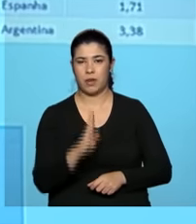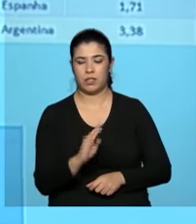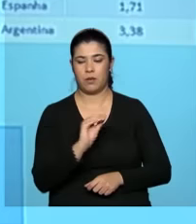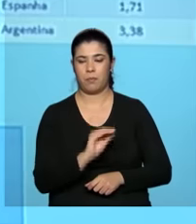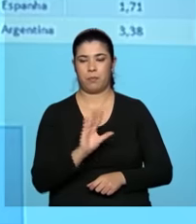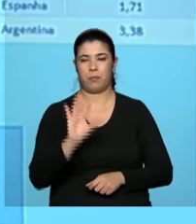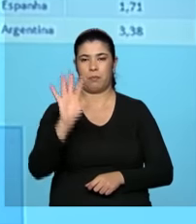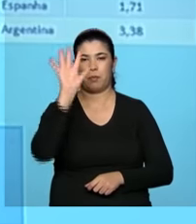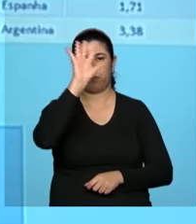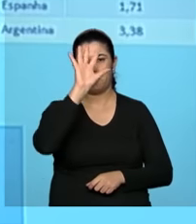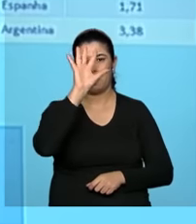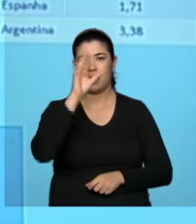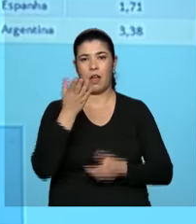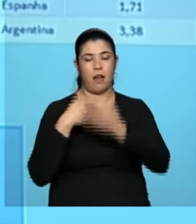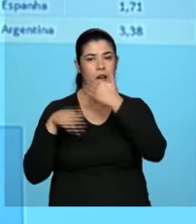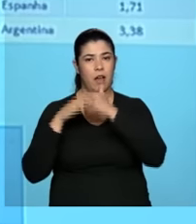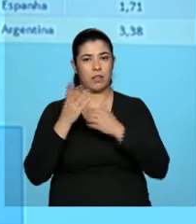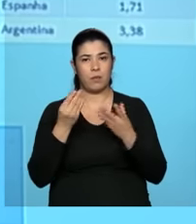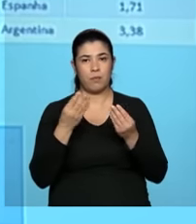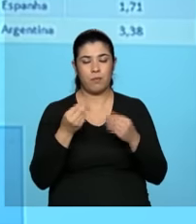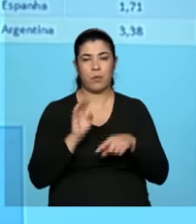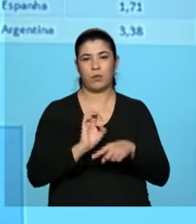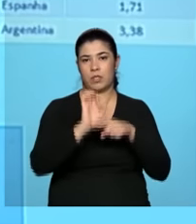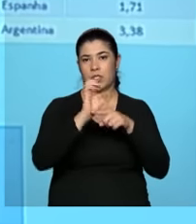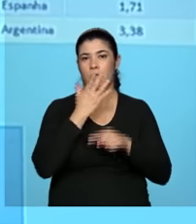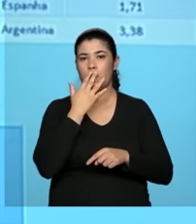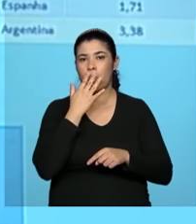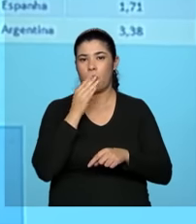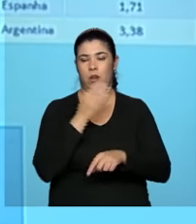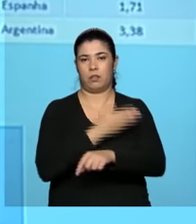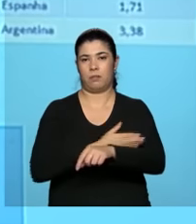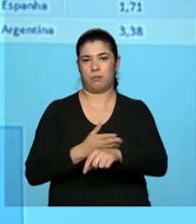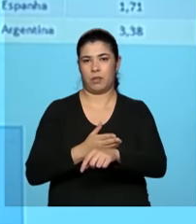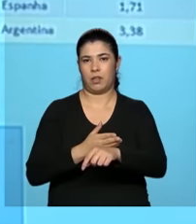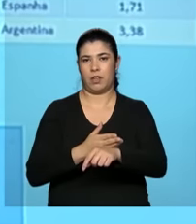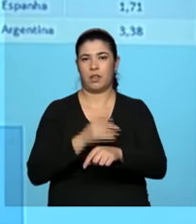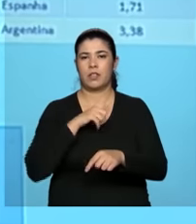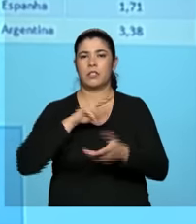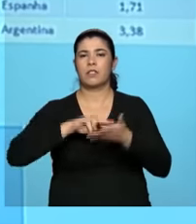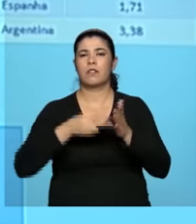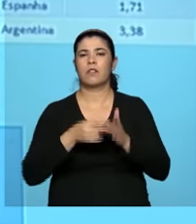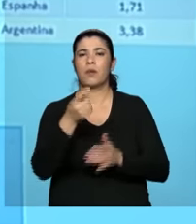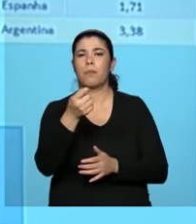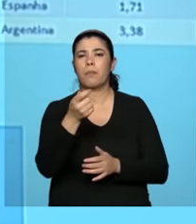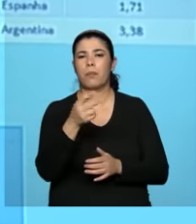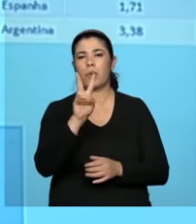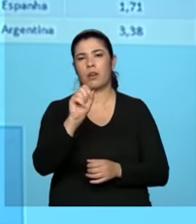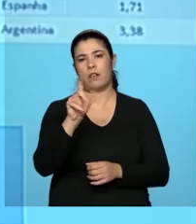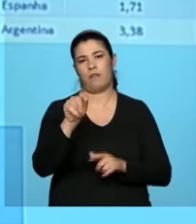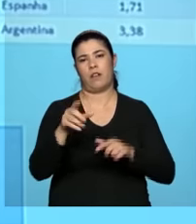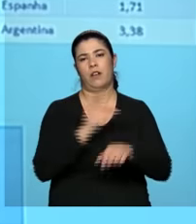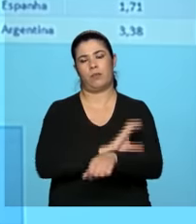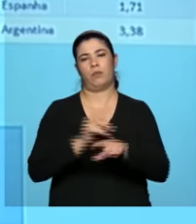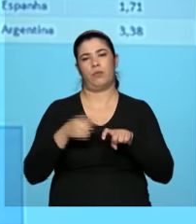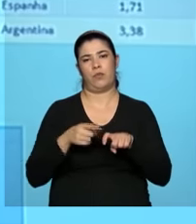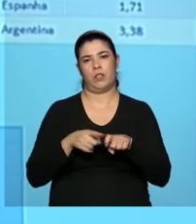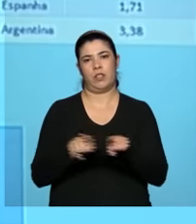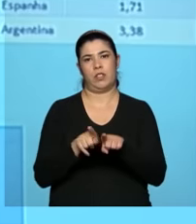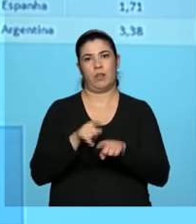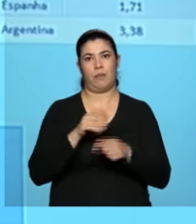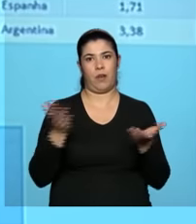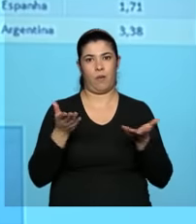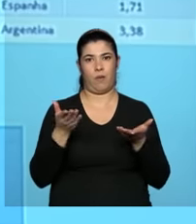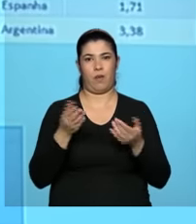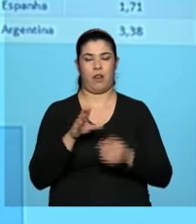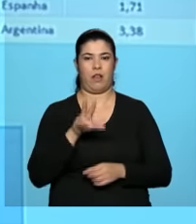o Mato Grosso, por exemplo, os territórios, eles passaram a ter faculdades. Ainda temos um déficit